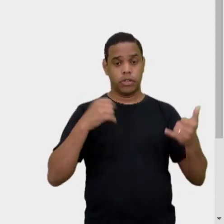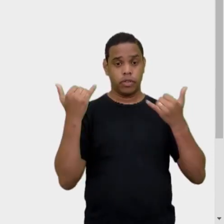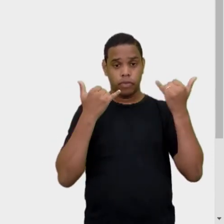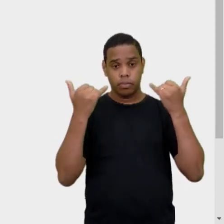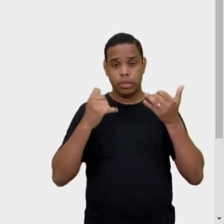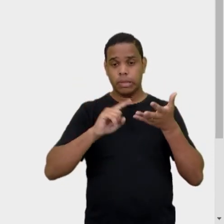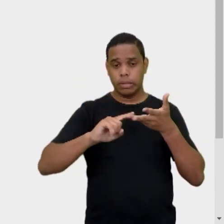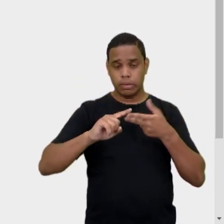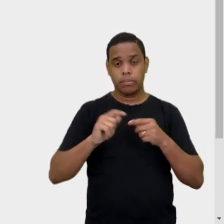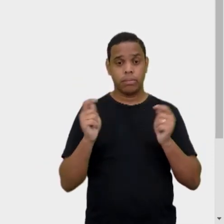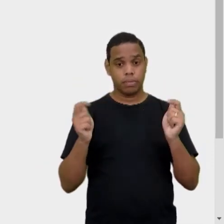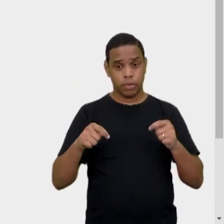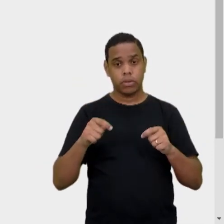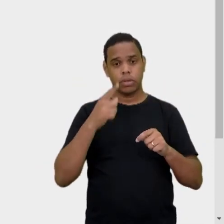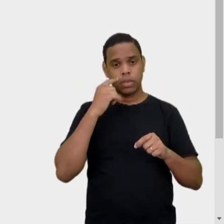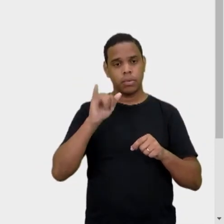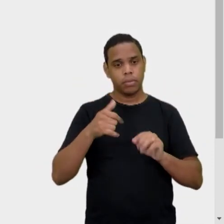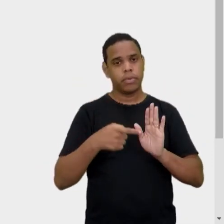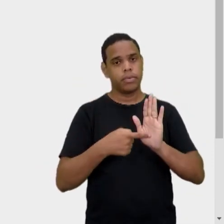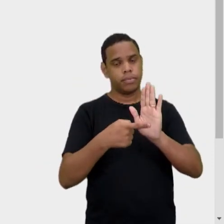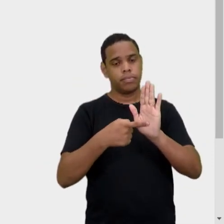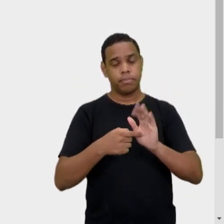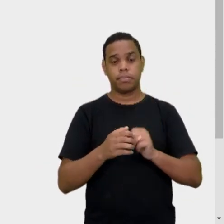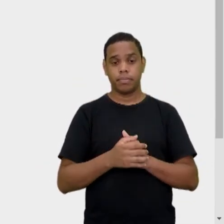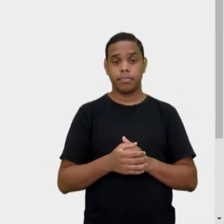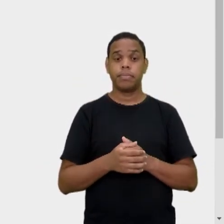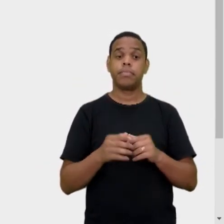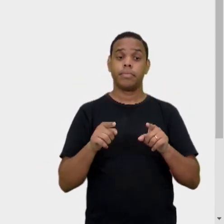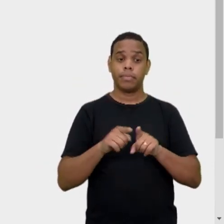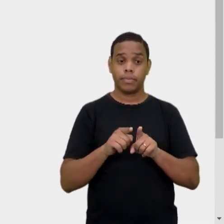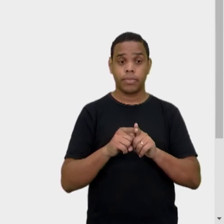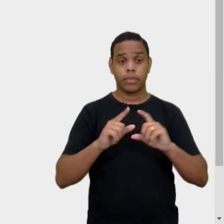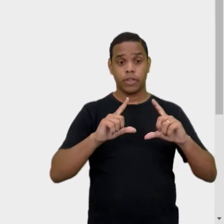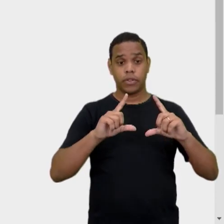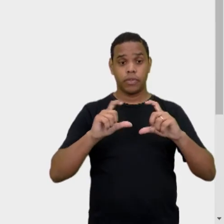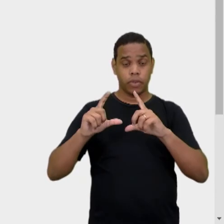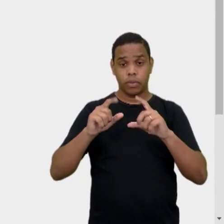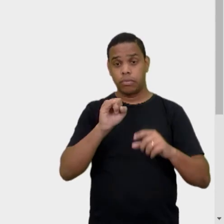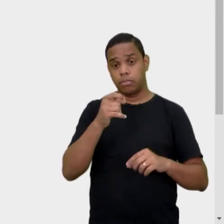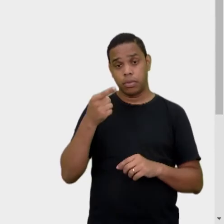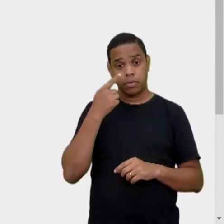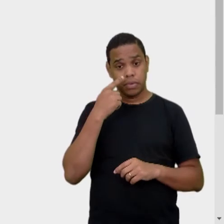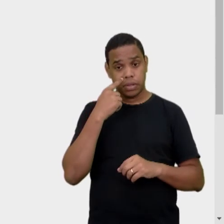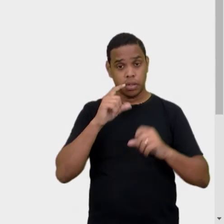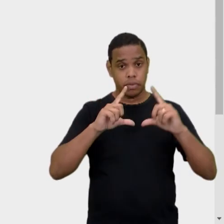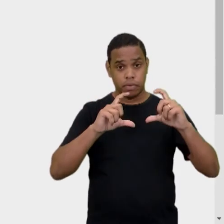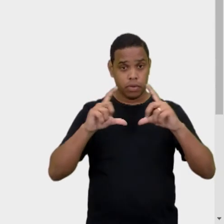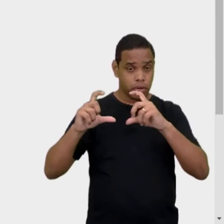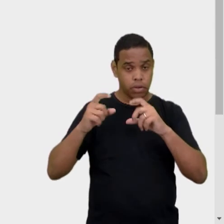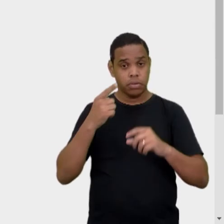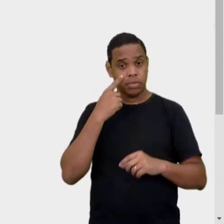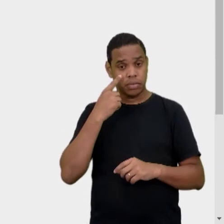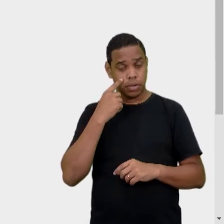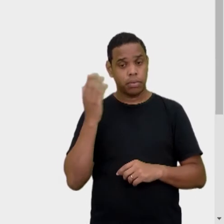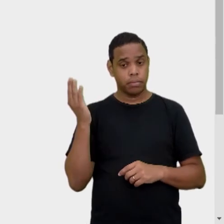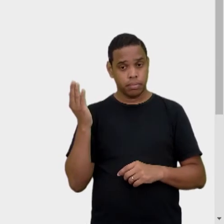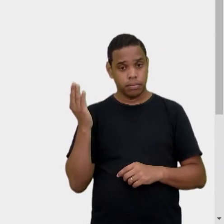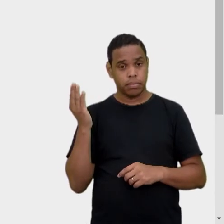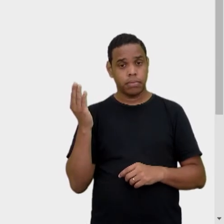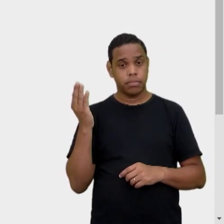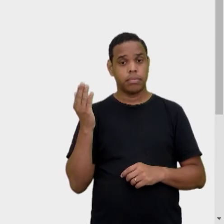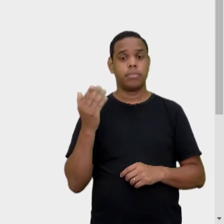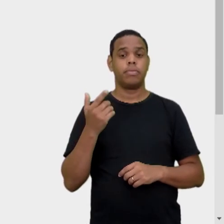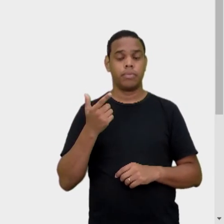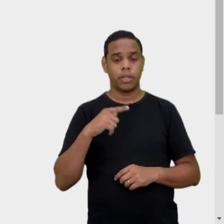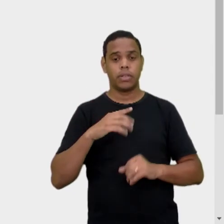aí que podem ser apresentados aí. E tem as fotos também para quem tiver interesse aí em ver fotos aí de todos os